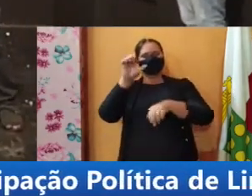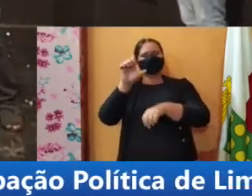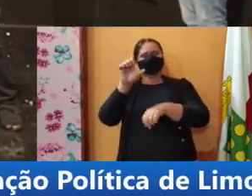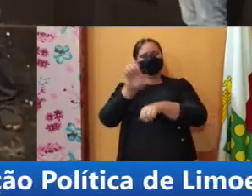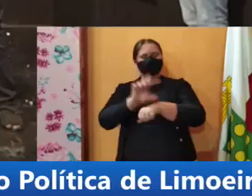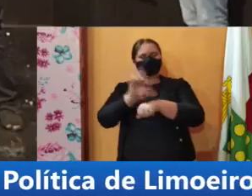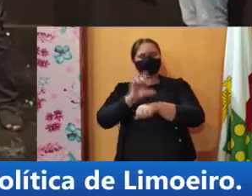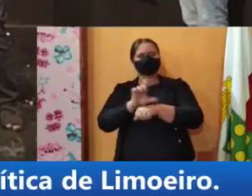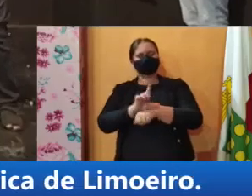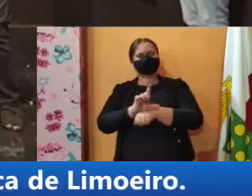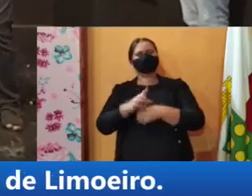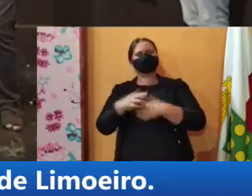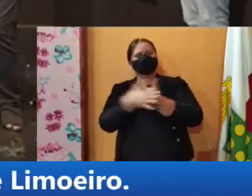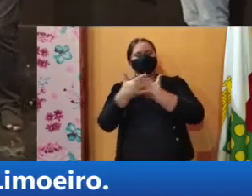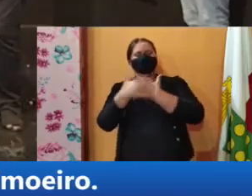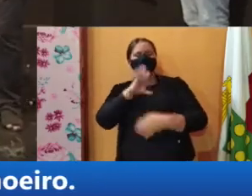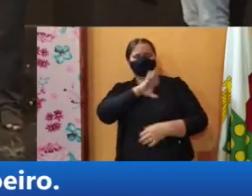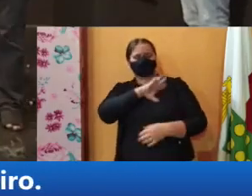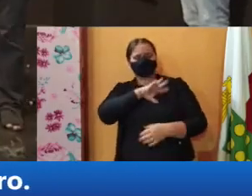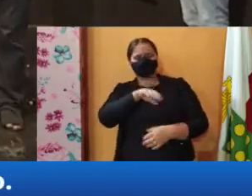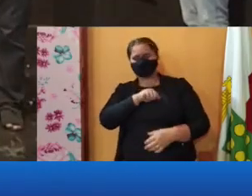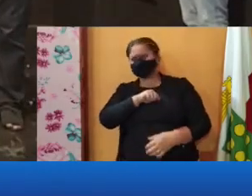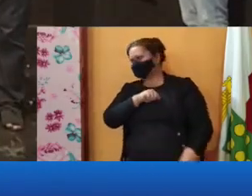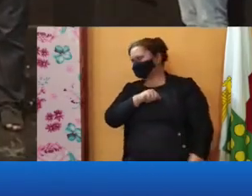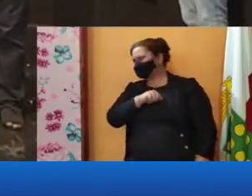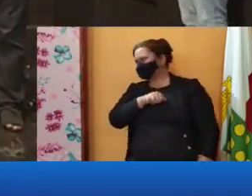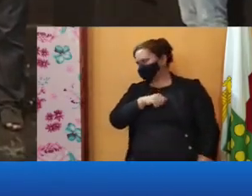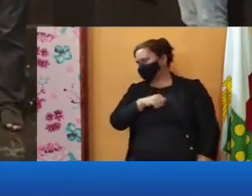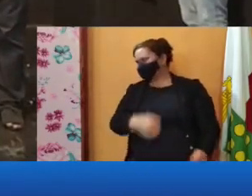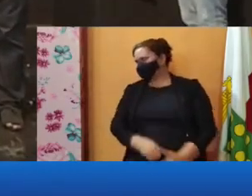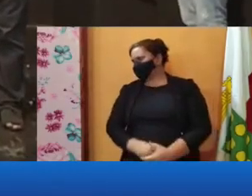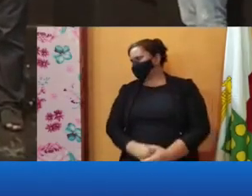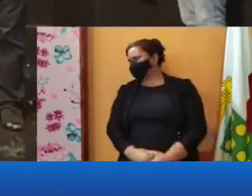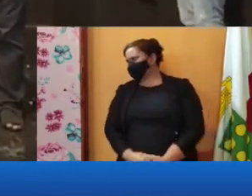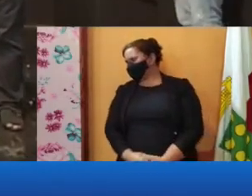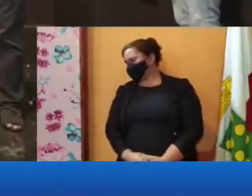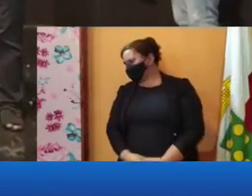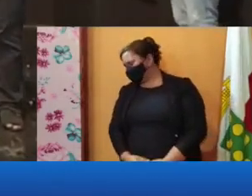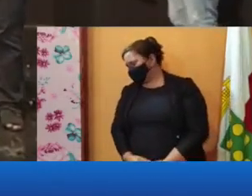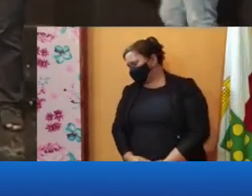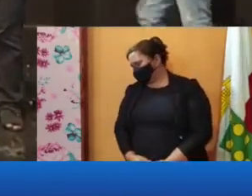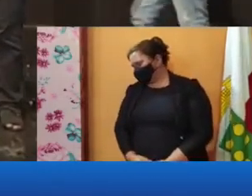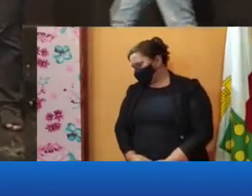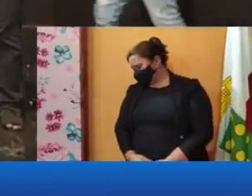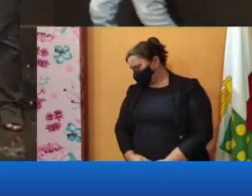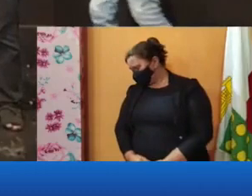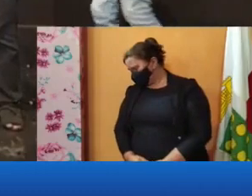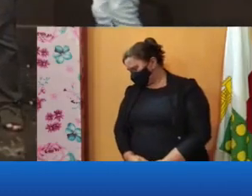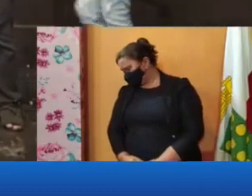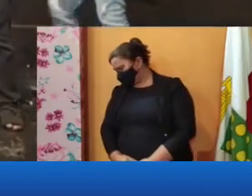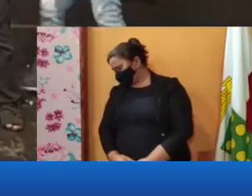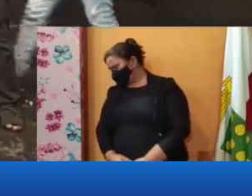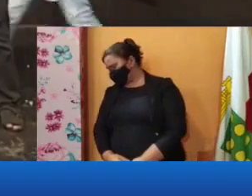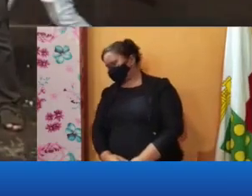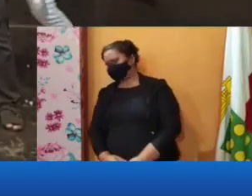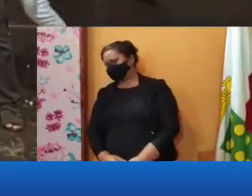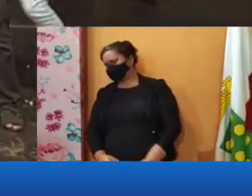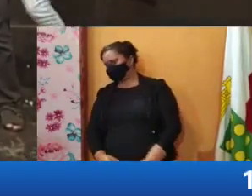terra amada. Ouvimos o prefeito Orlando Jorge, passamos a palavra ao nosso anfitrião Fábio